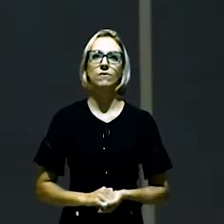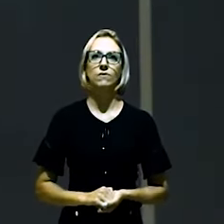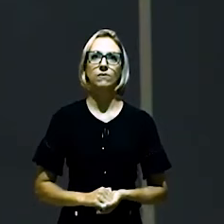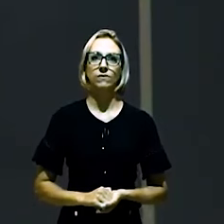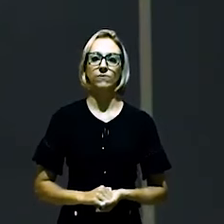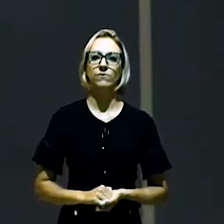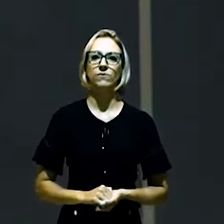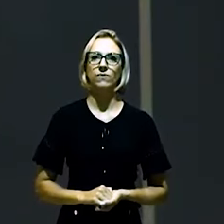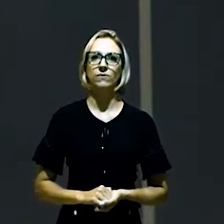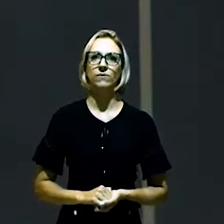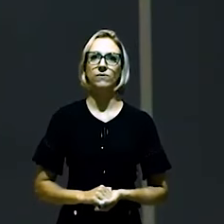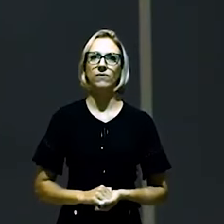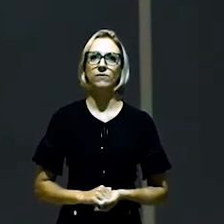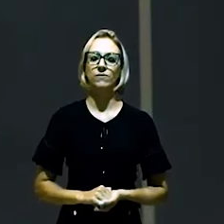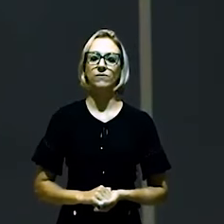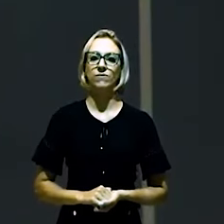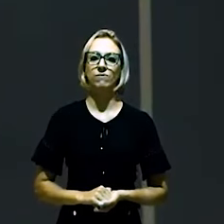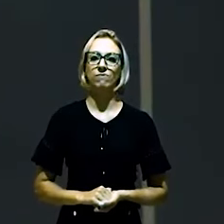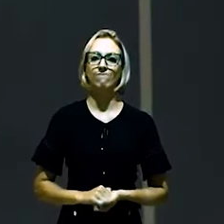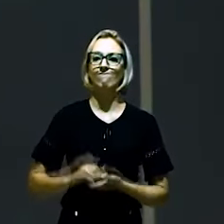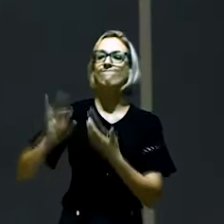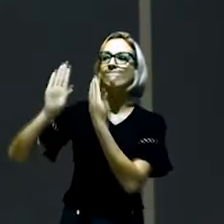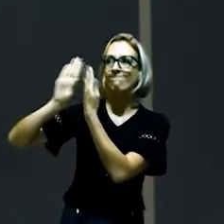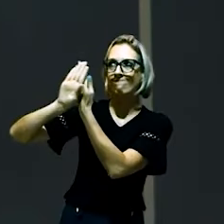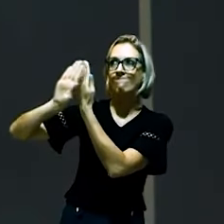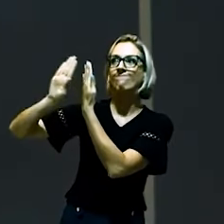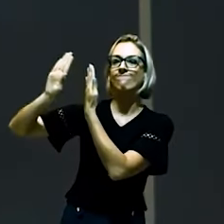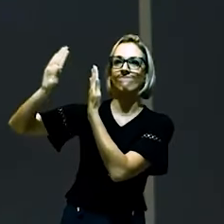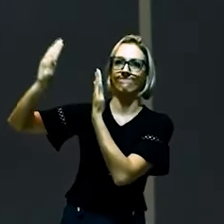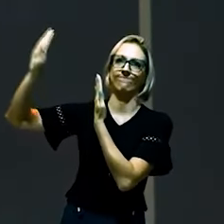Essas coisas me afastam de Deus,